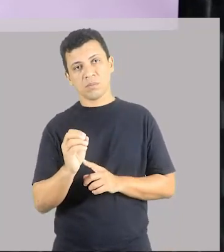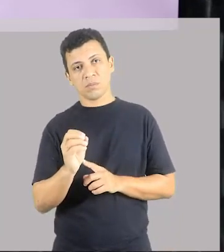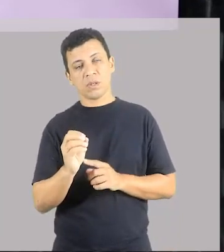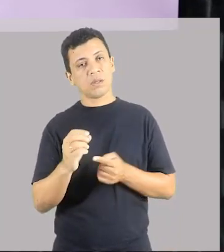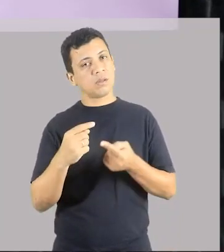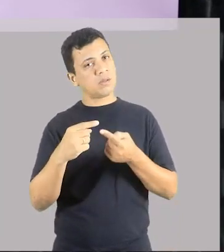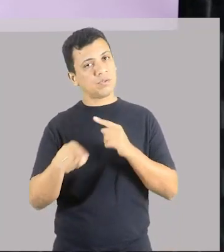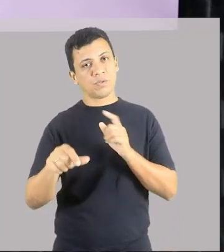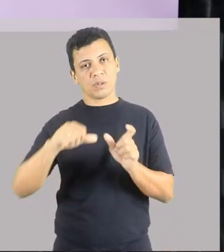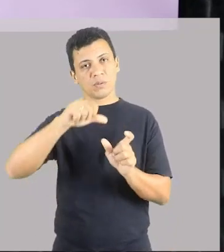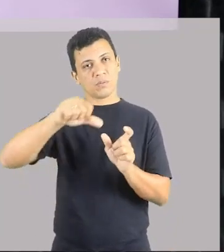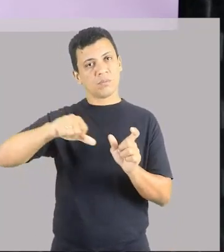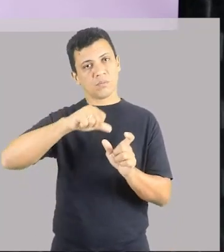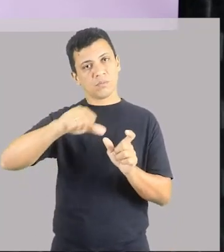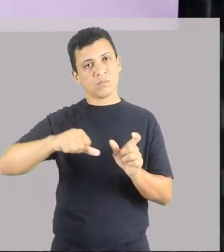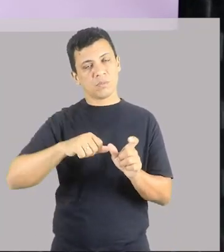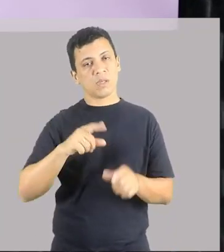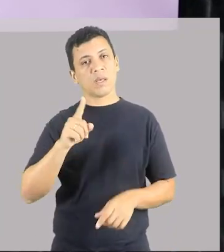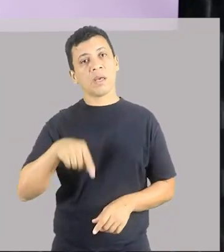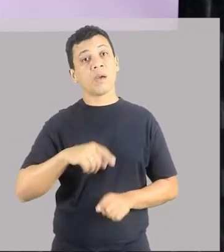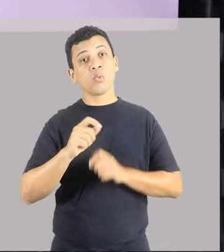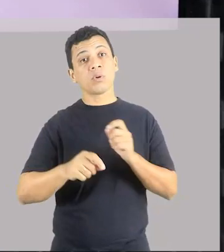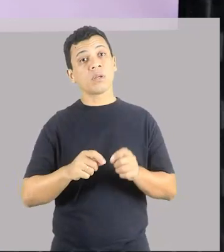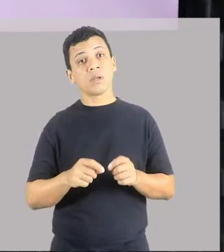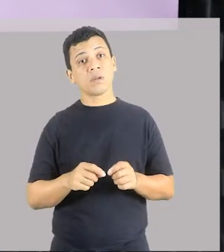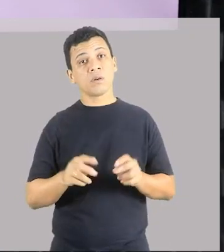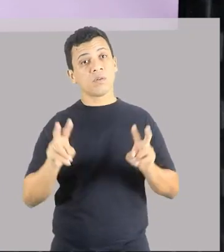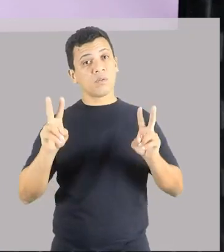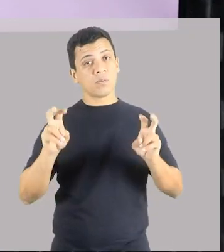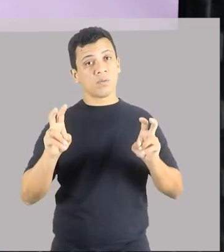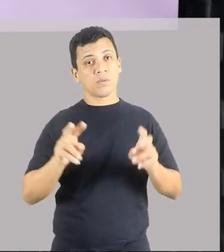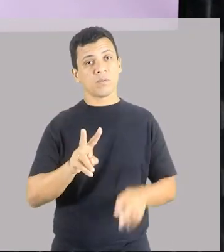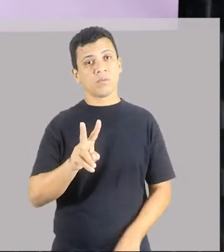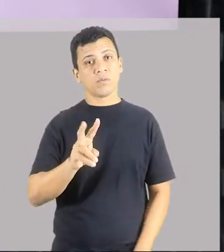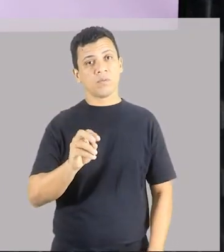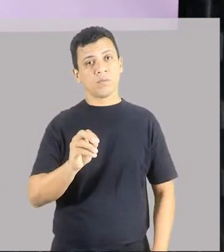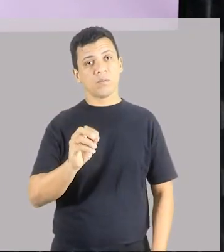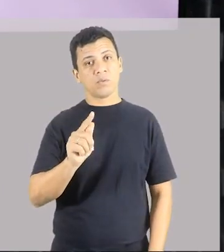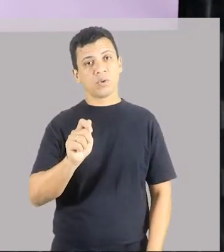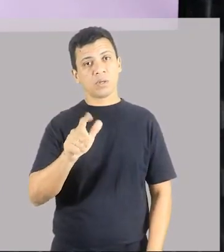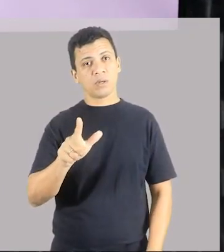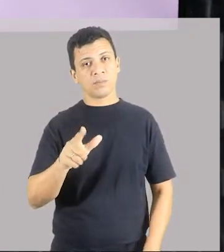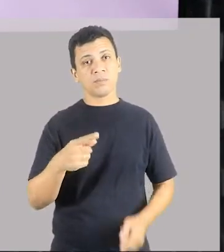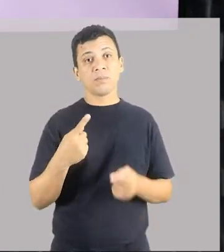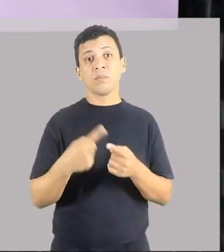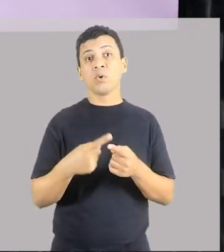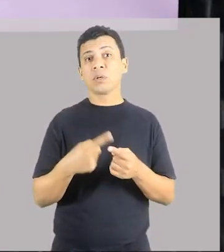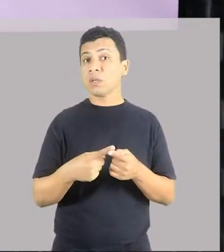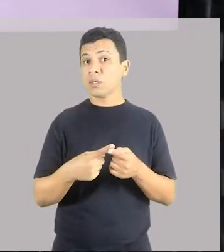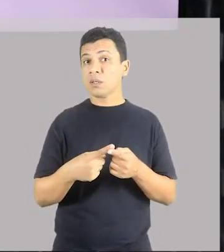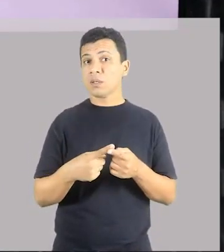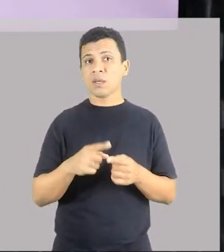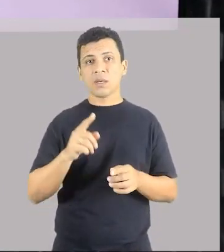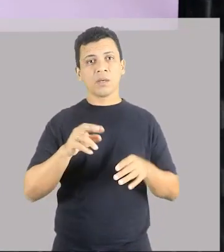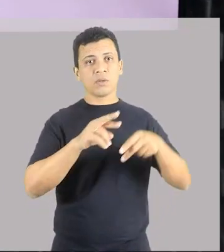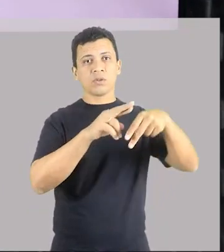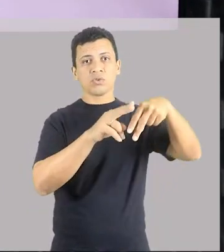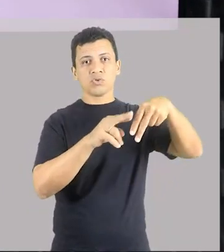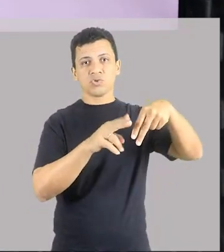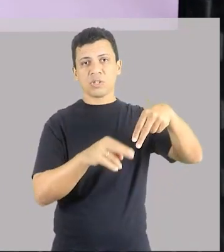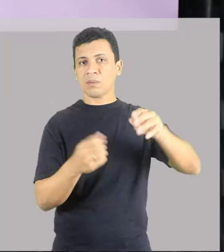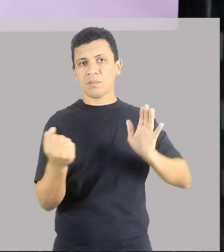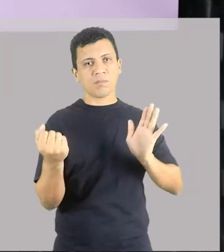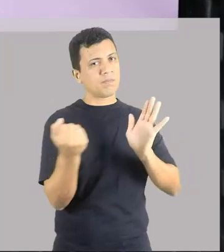classifico como desinência eu classifico como Fogal temática por quê Porque é um gênero não